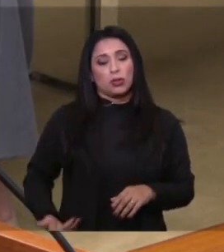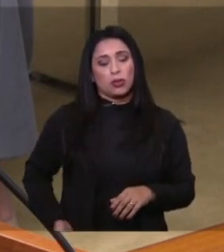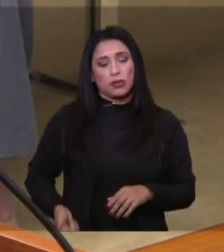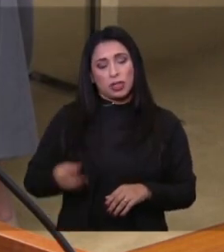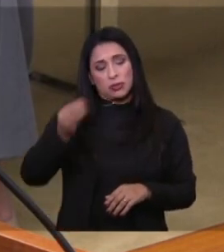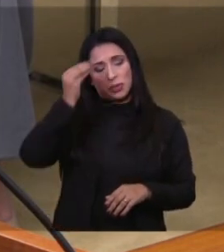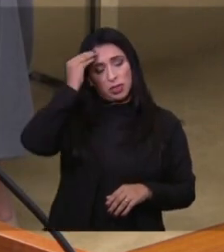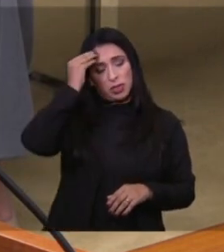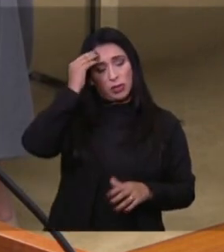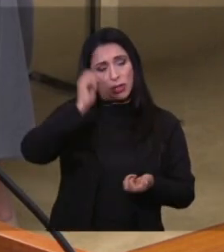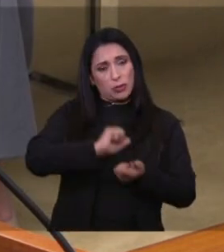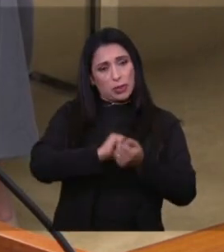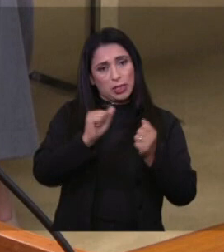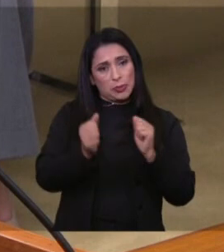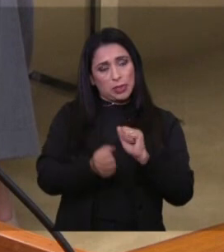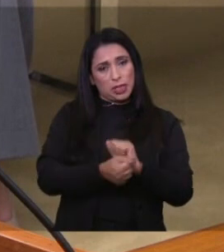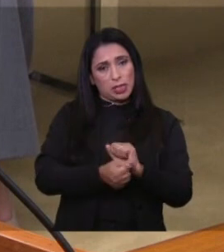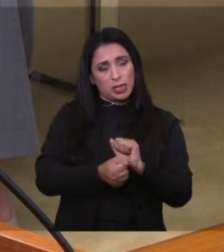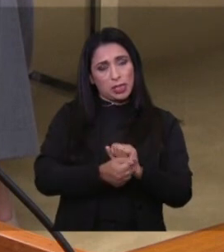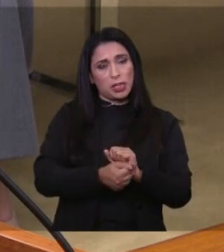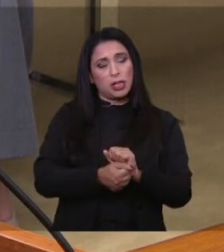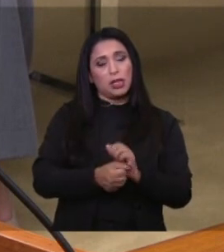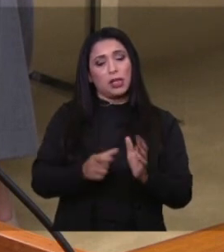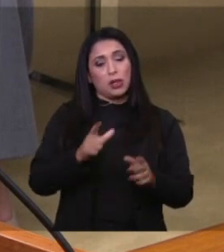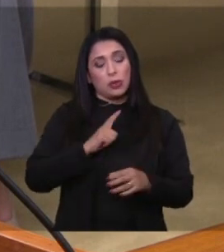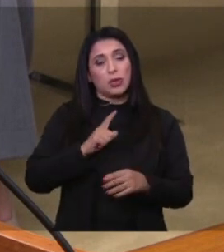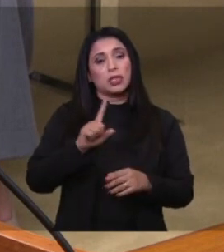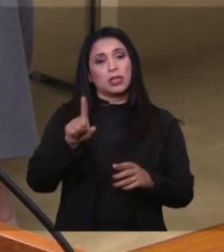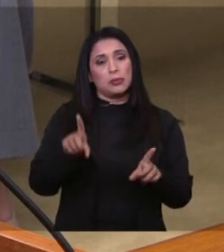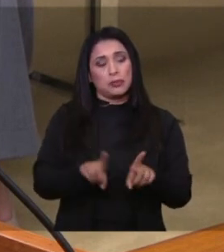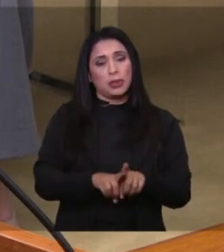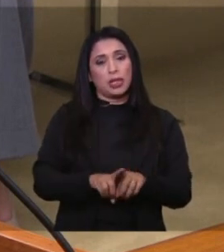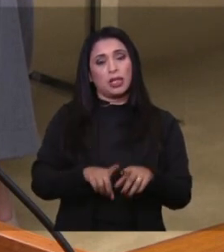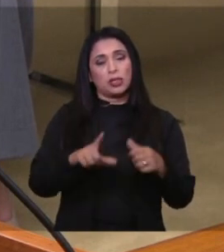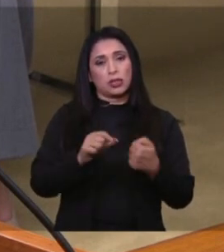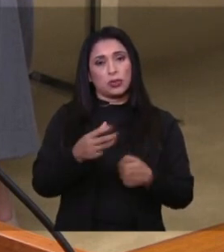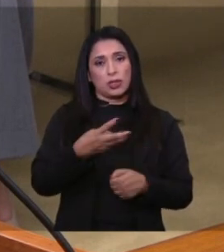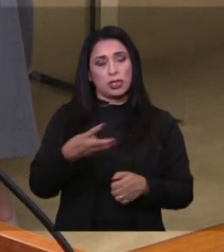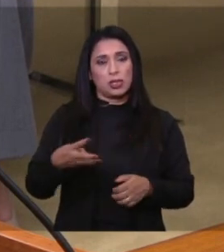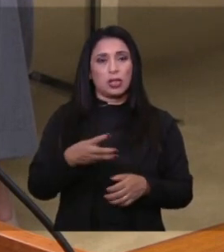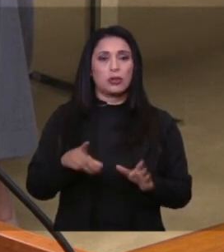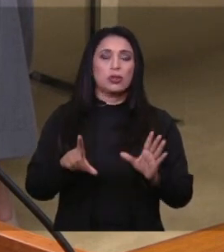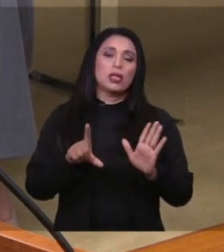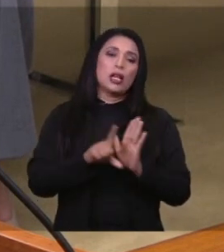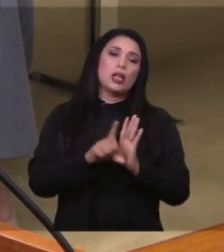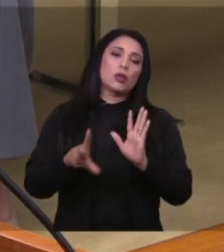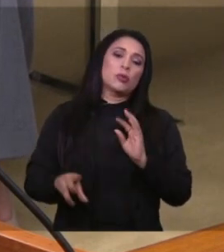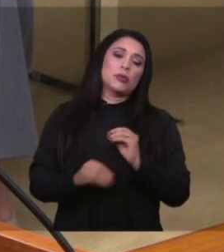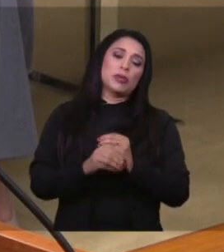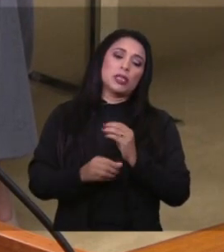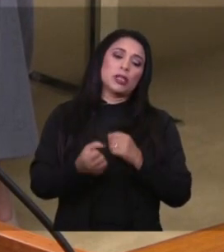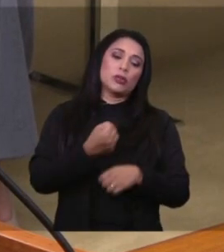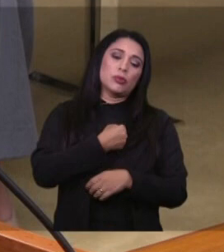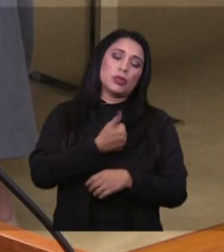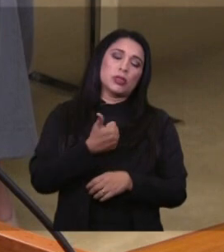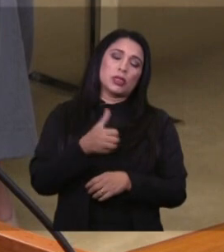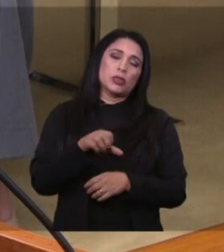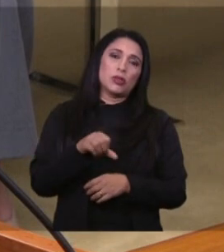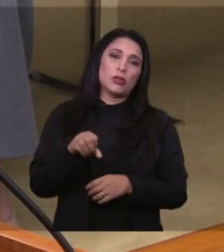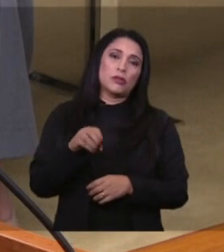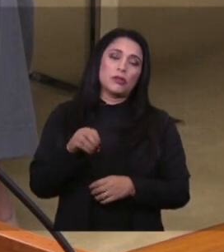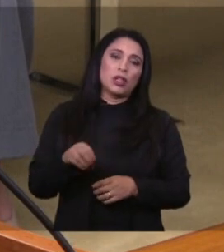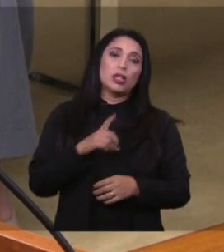portal, e o artigo 3º da própria Lei Complementar 190, que aí sim entendeu por aplicável o princípio da